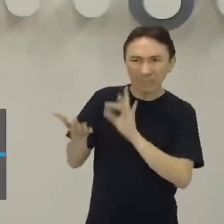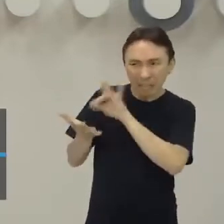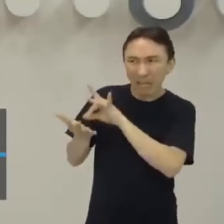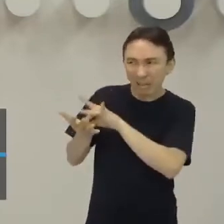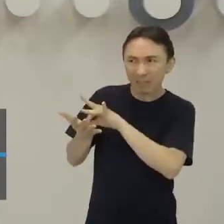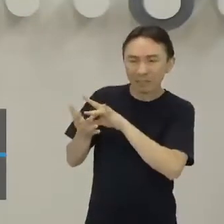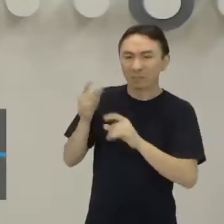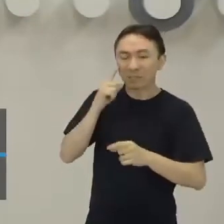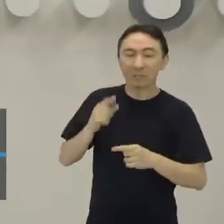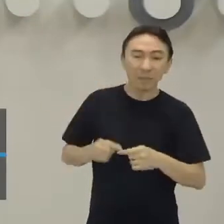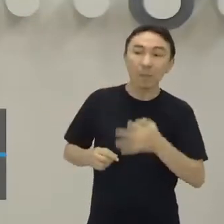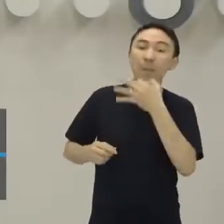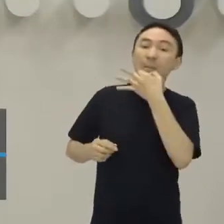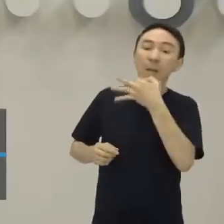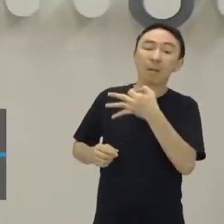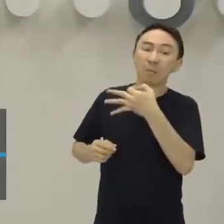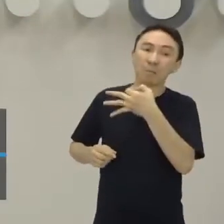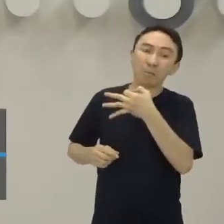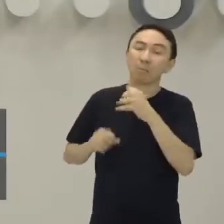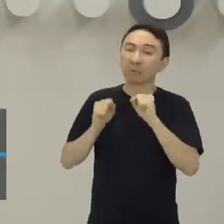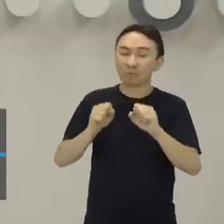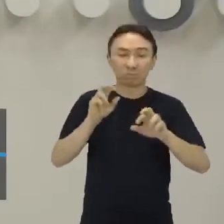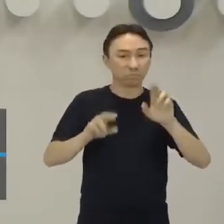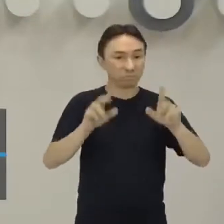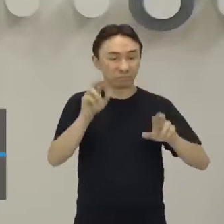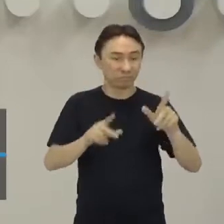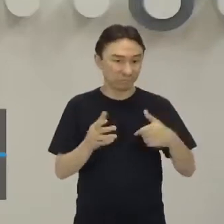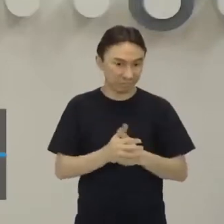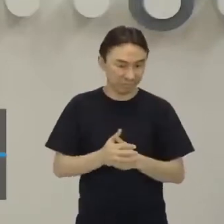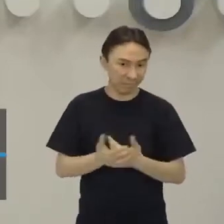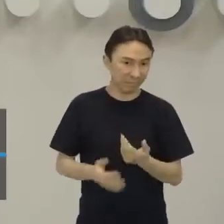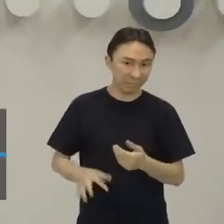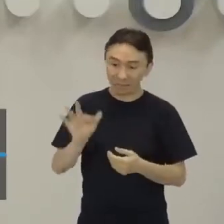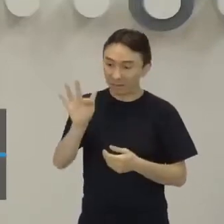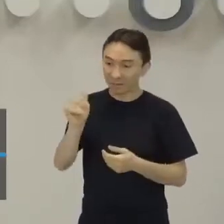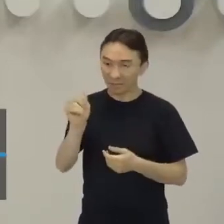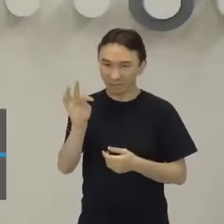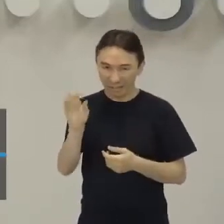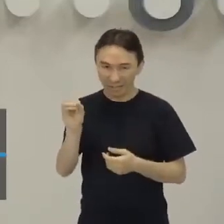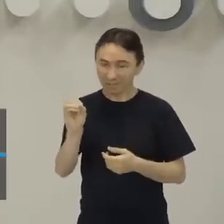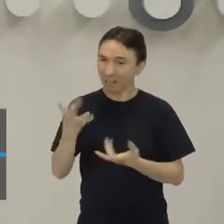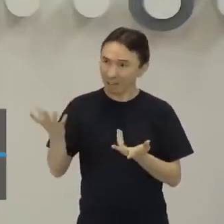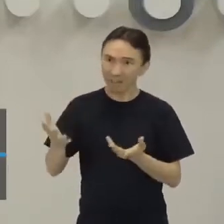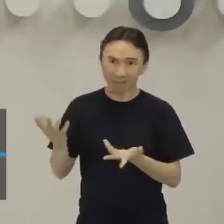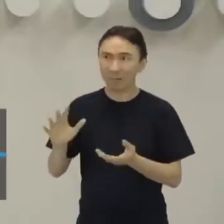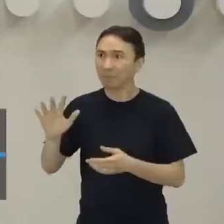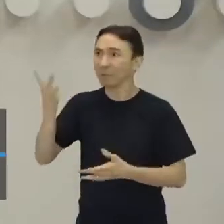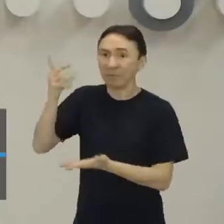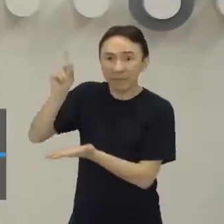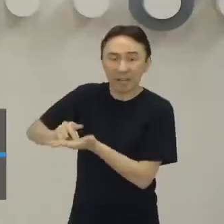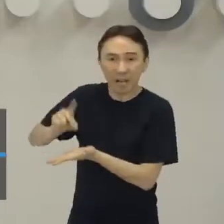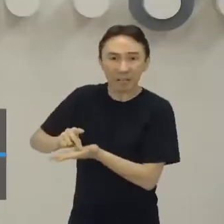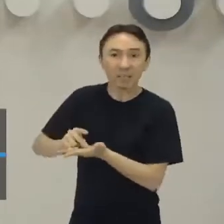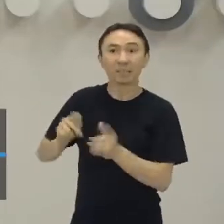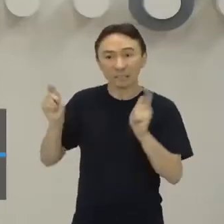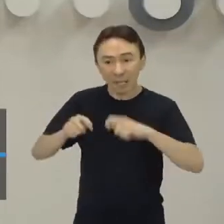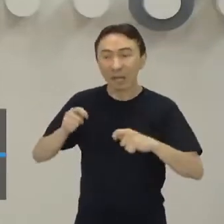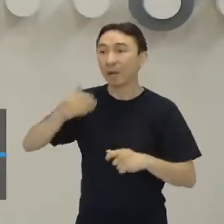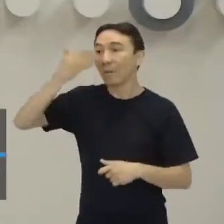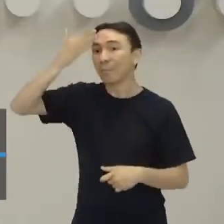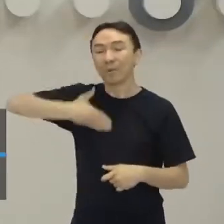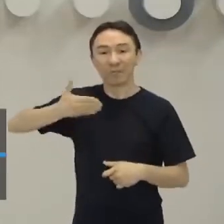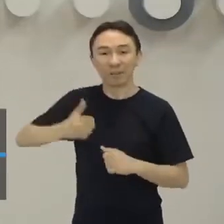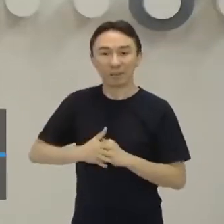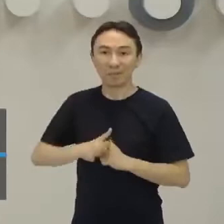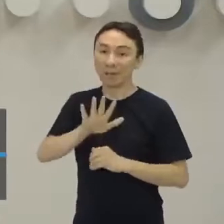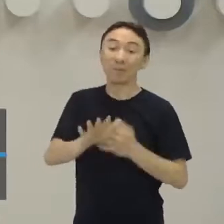Fato é real, é verídico, eu consigo provar ou comprovar. E já opinião é relativo, E assim, se tiverem